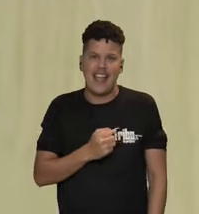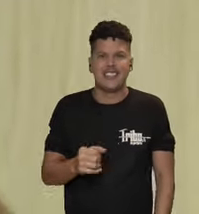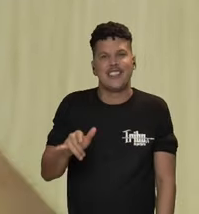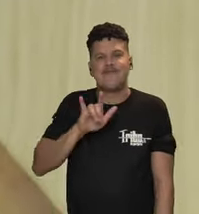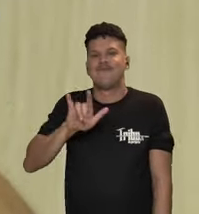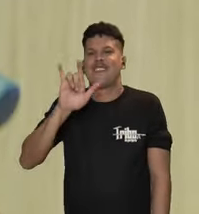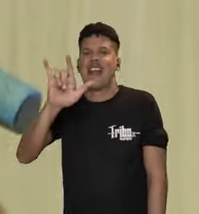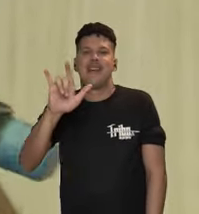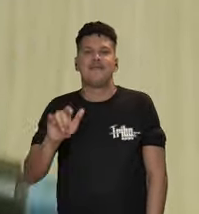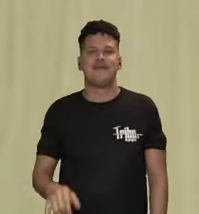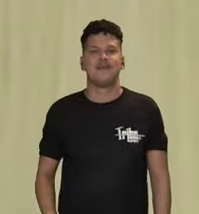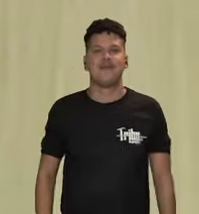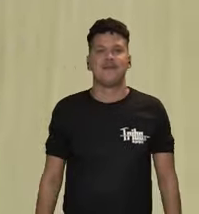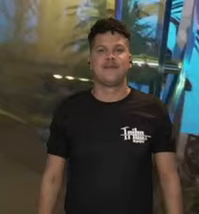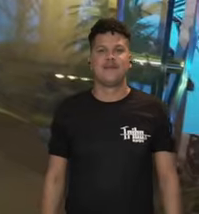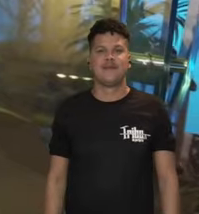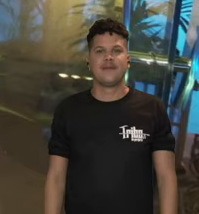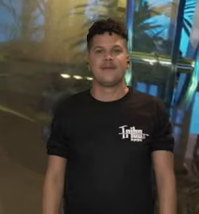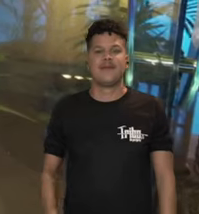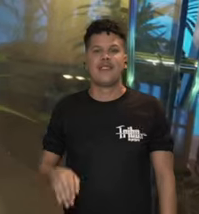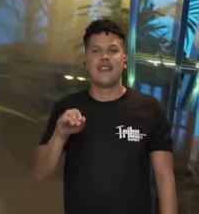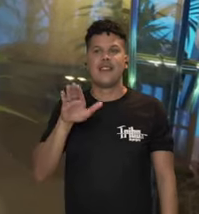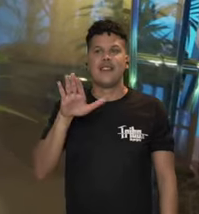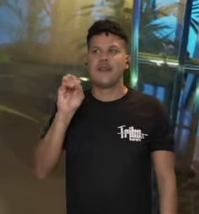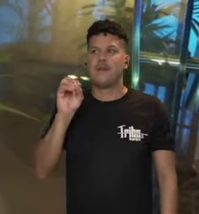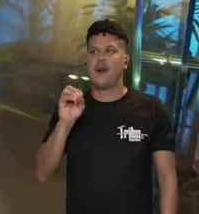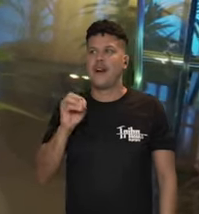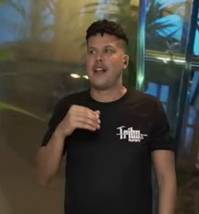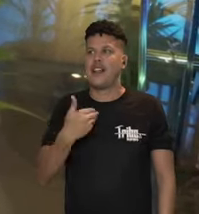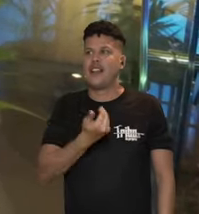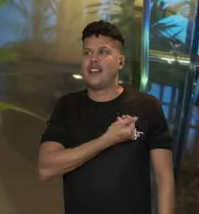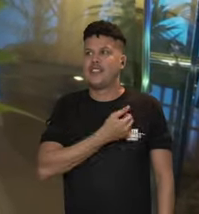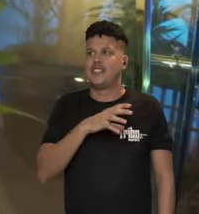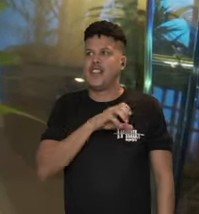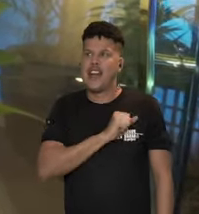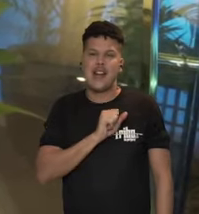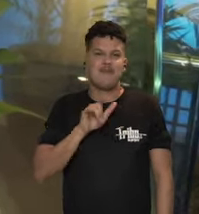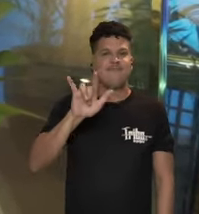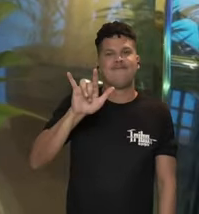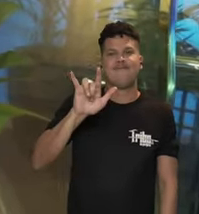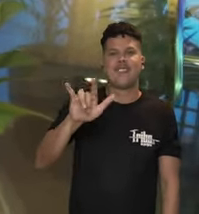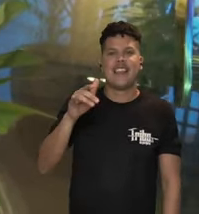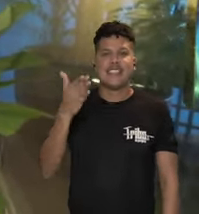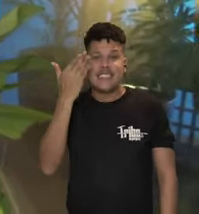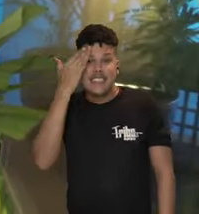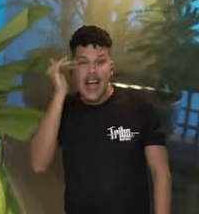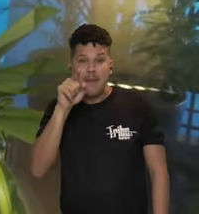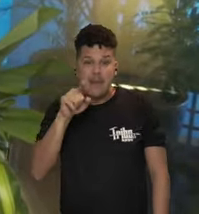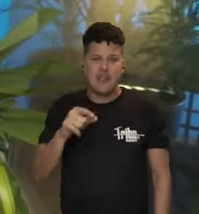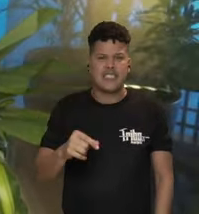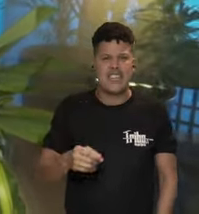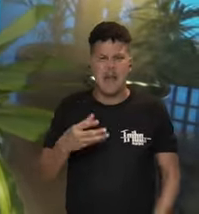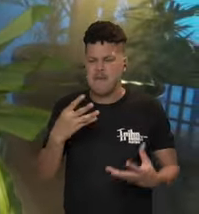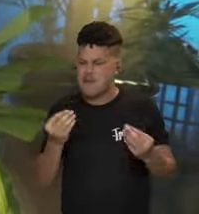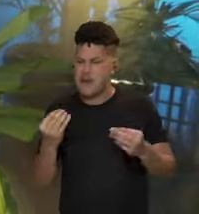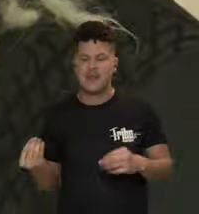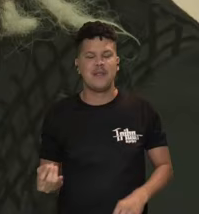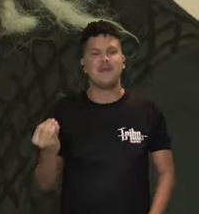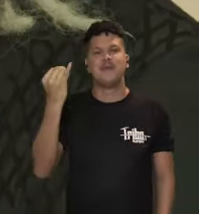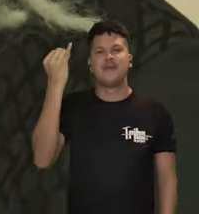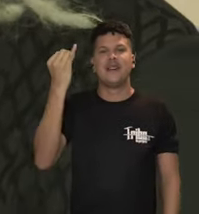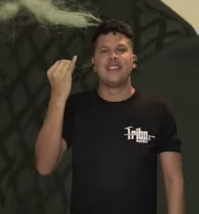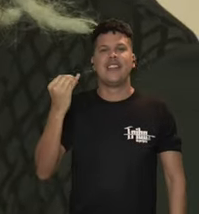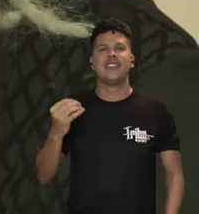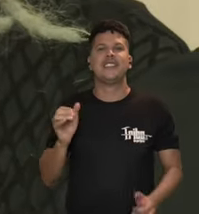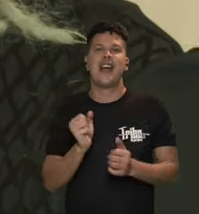meu parceiro. Bolinha, é nóis. Bola, a gente te ama, mano, demais mesmo. E saber que você foi um braço muito importante